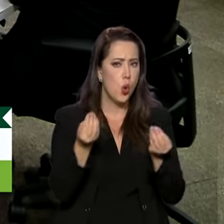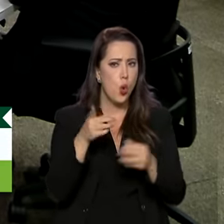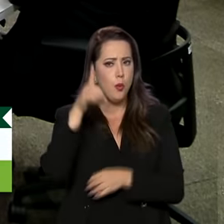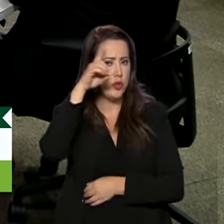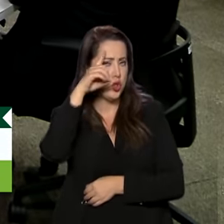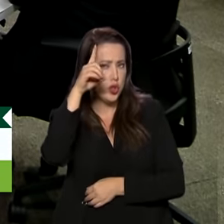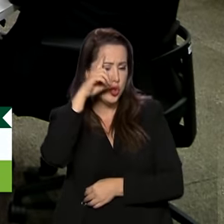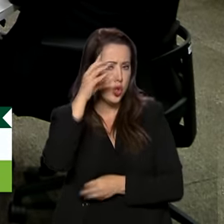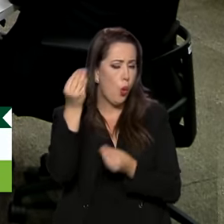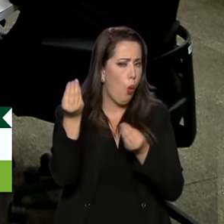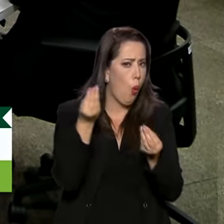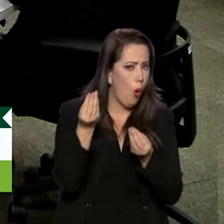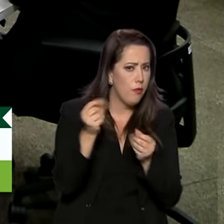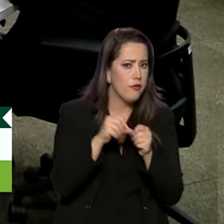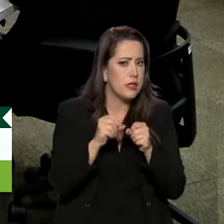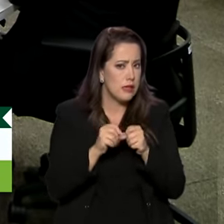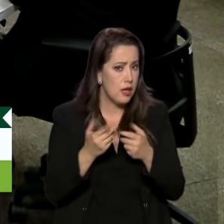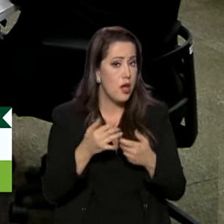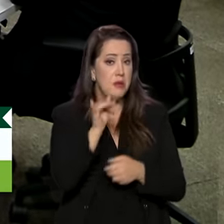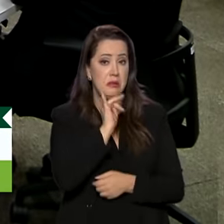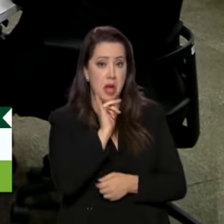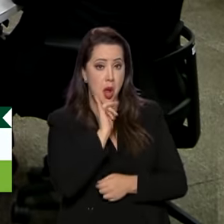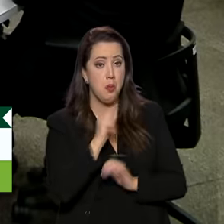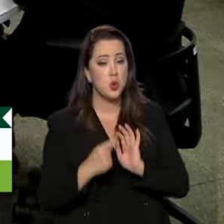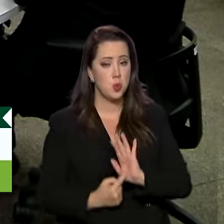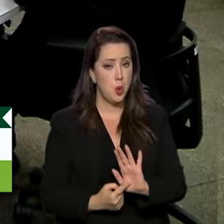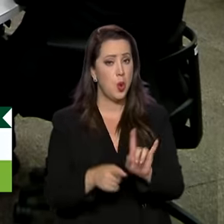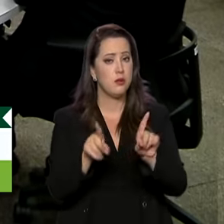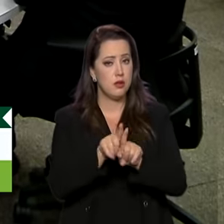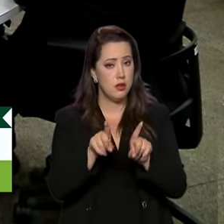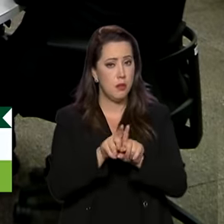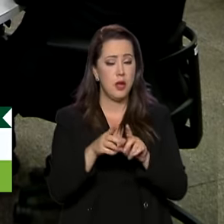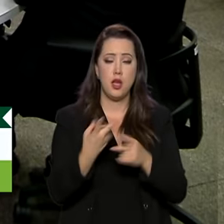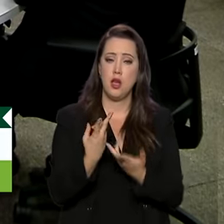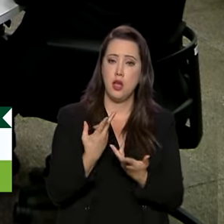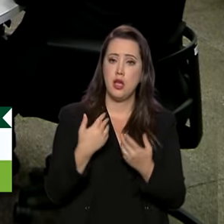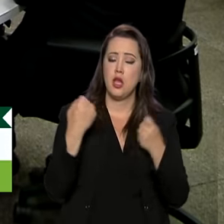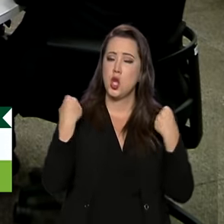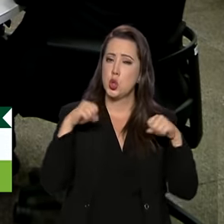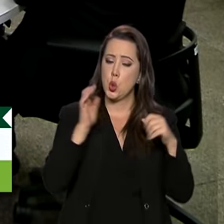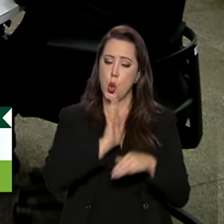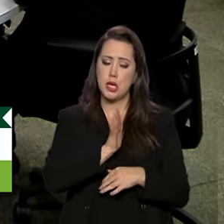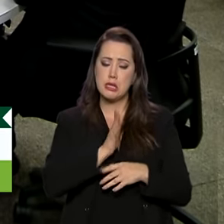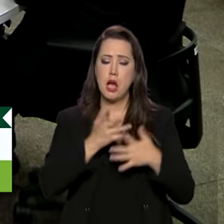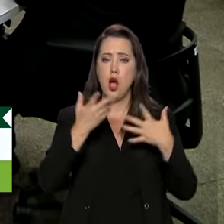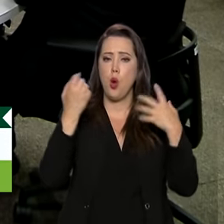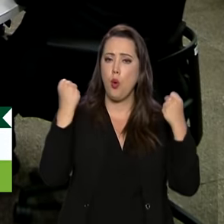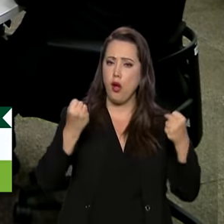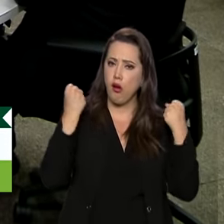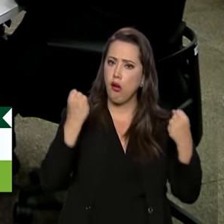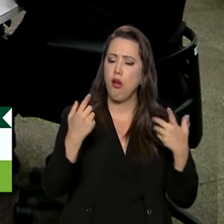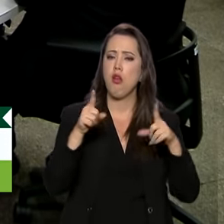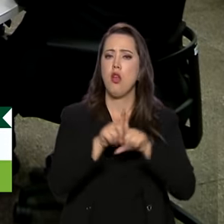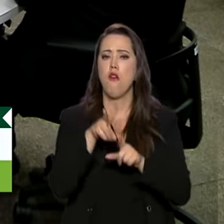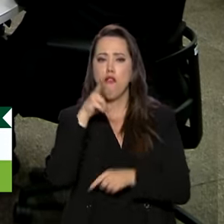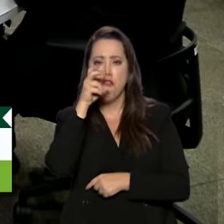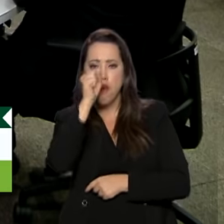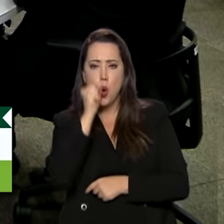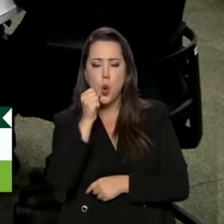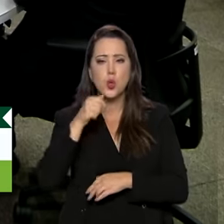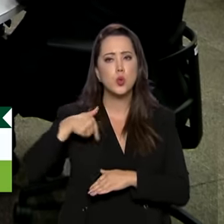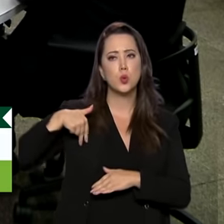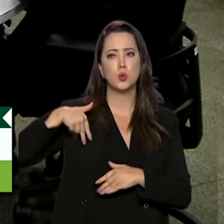intensidade E os exemplos de atividades aeróbicas de força e de Equilíbrio além de indicações